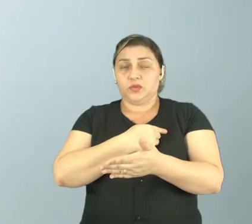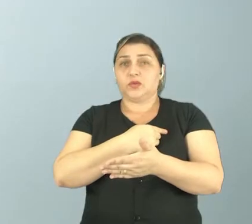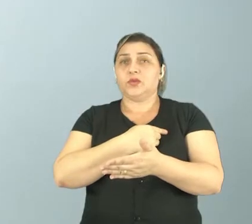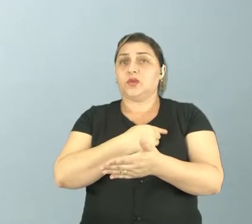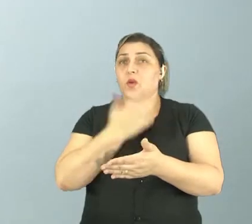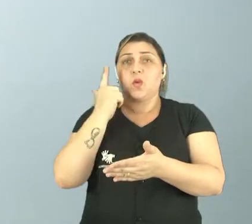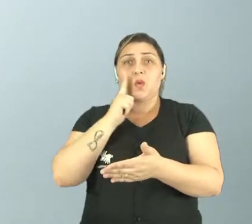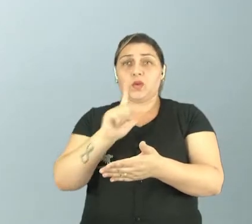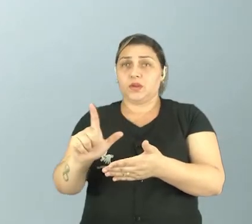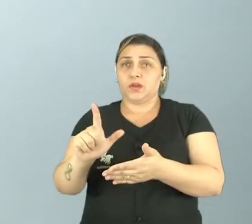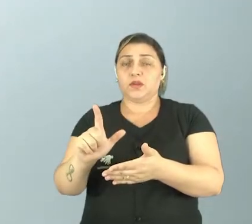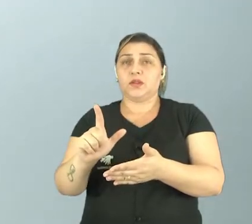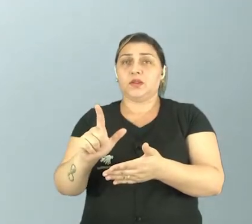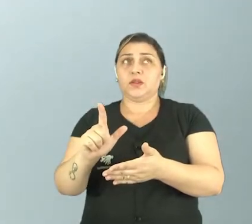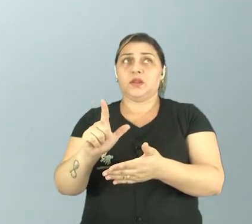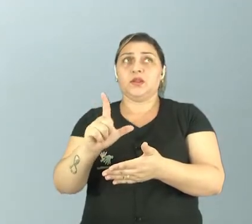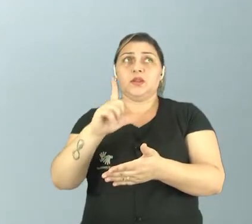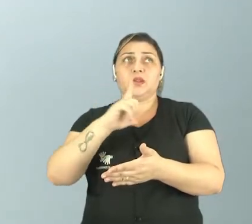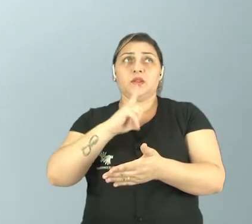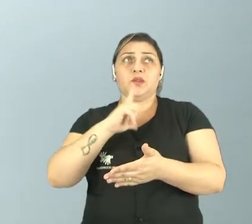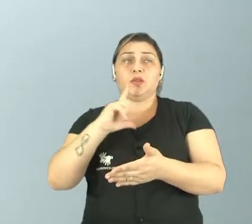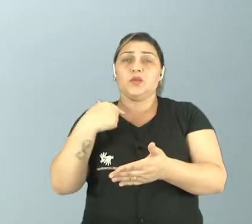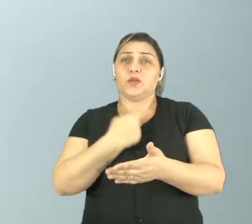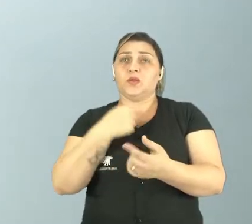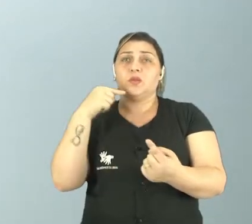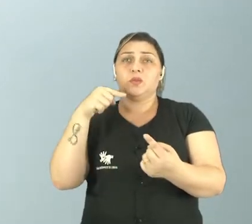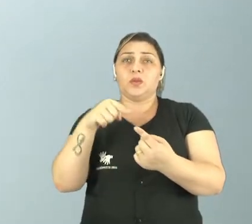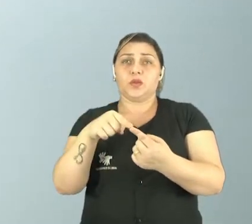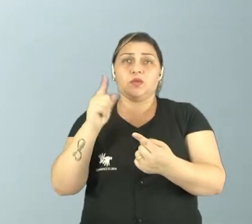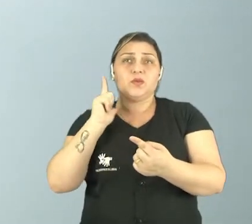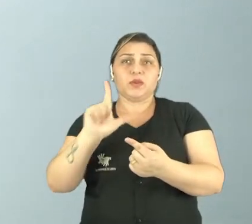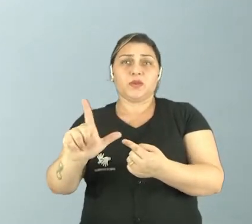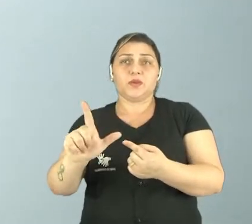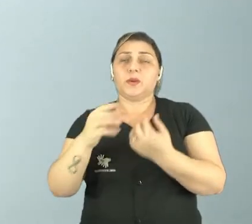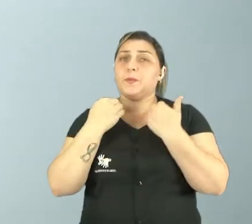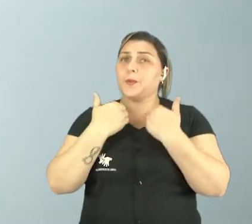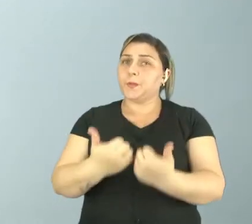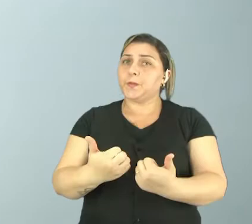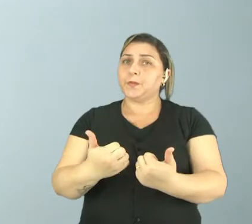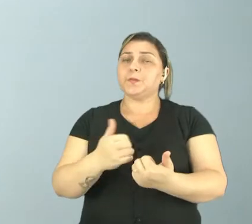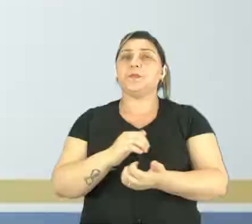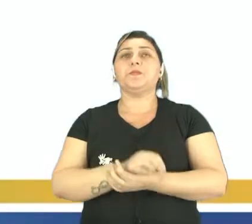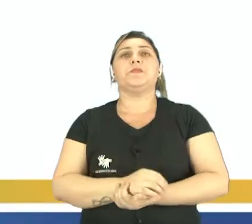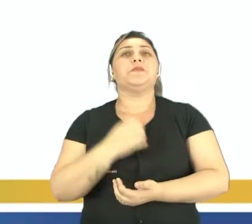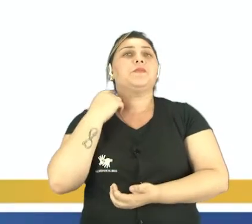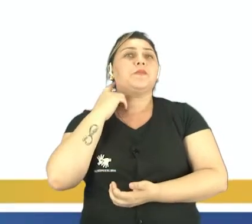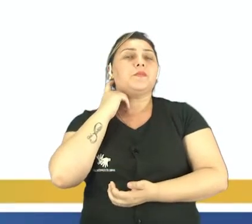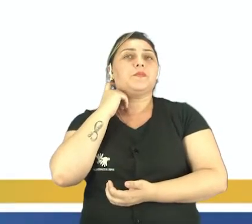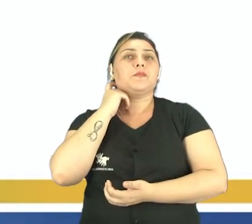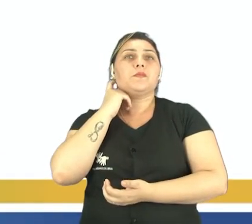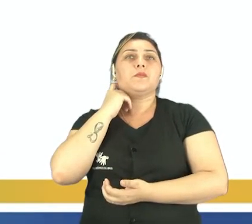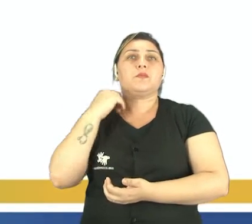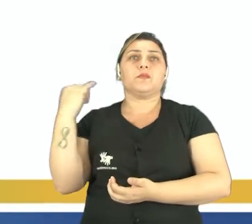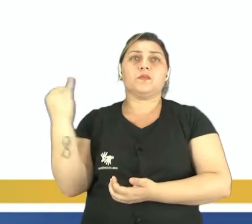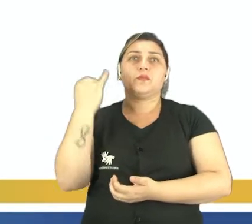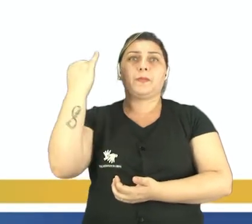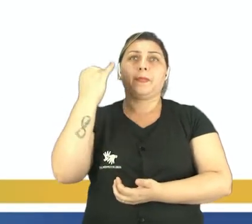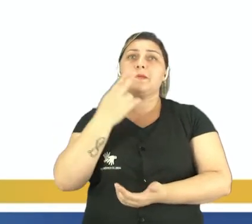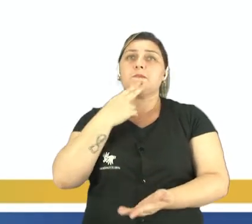sem conseguirmos ter nosso objetivo alcançado, tá bom? Outro importante aspecto